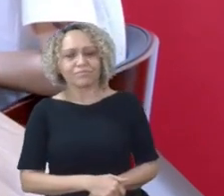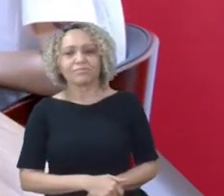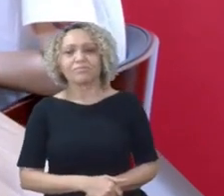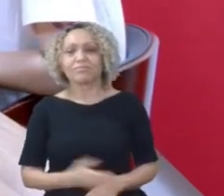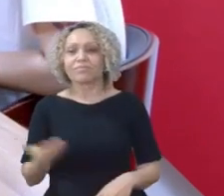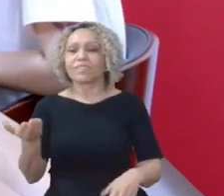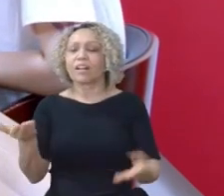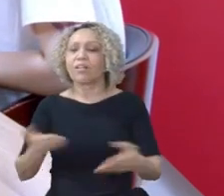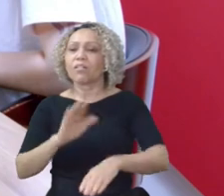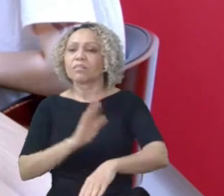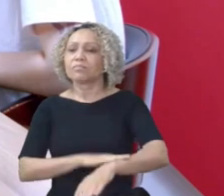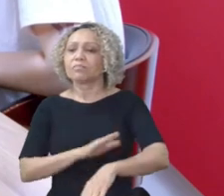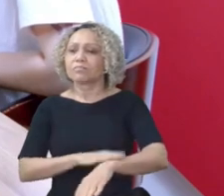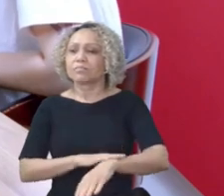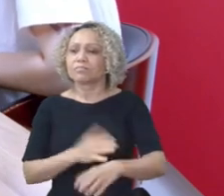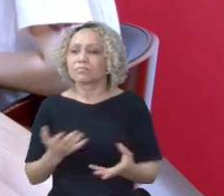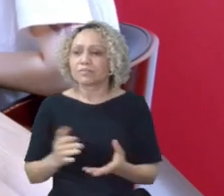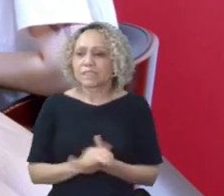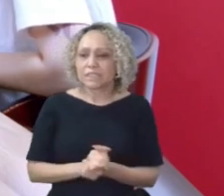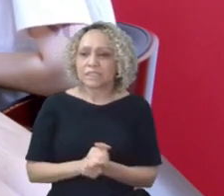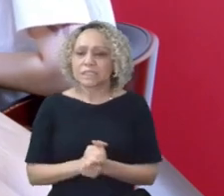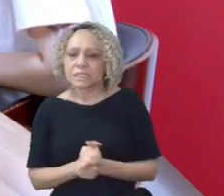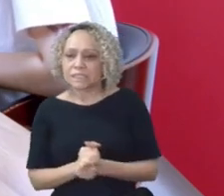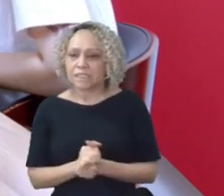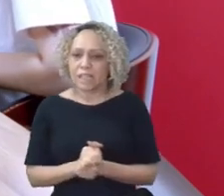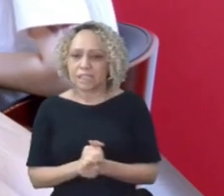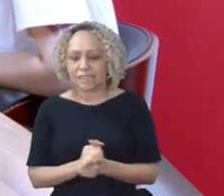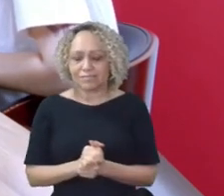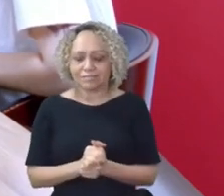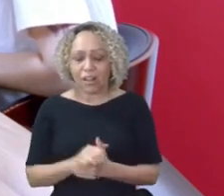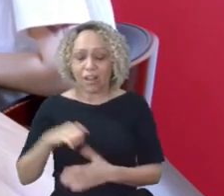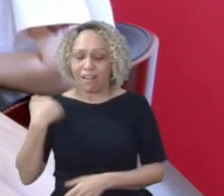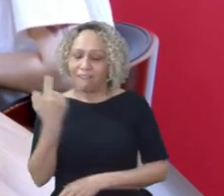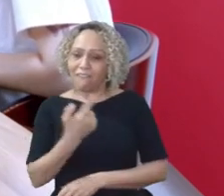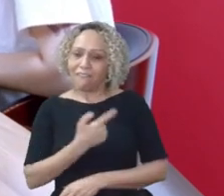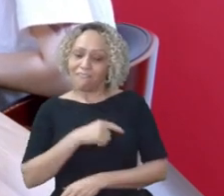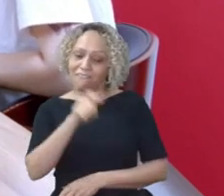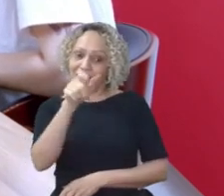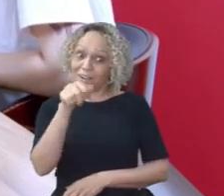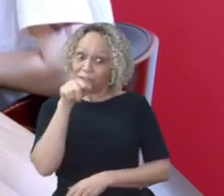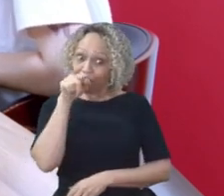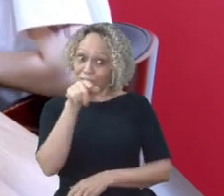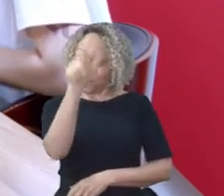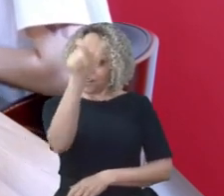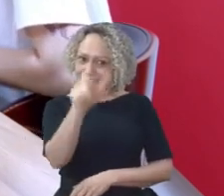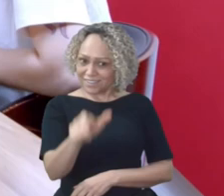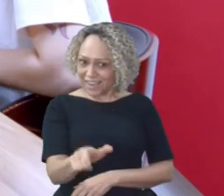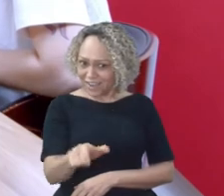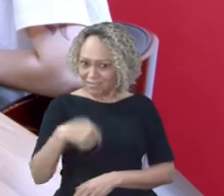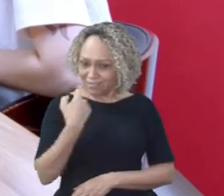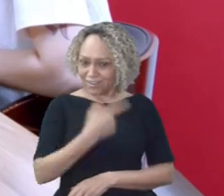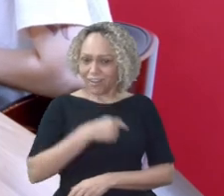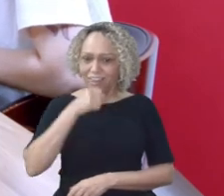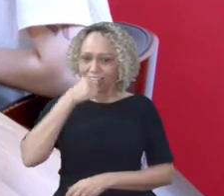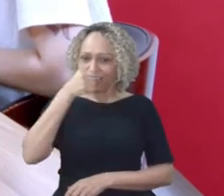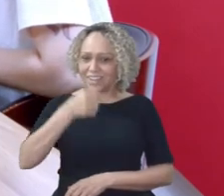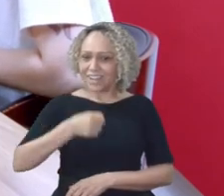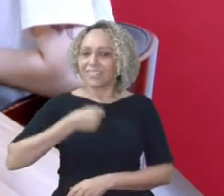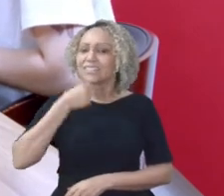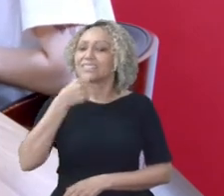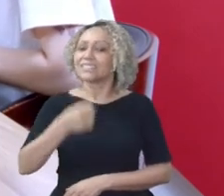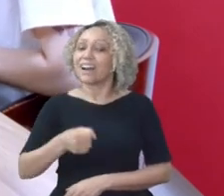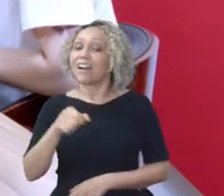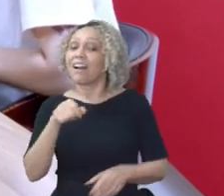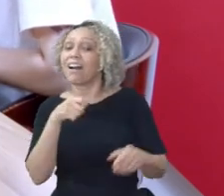chegou o momento onde o nosso entrevistado nos conta uma história. Conta uma história. Qual o contexto dessa história, nós